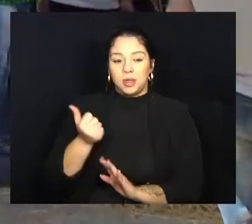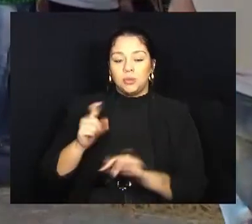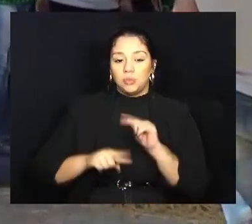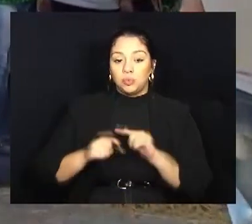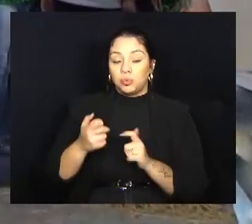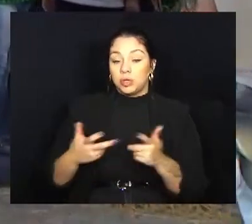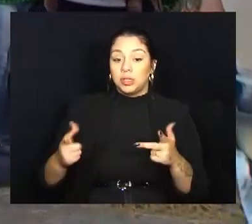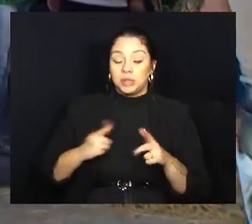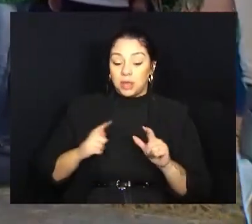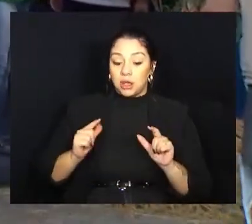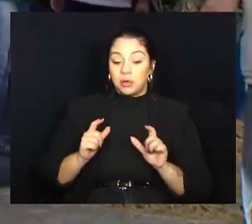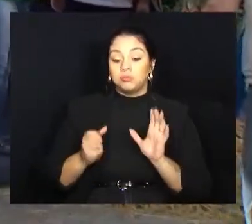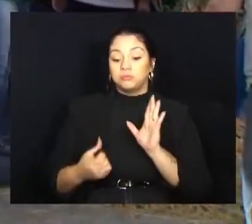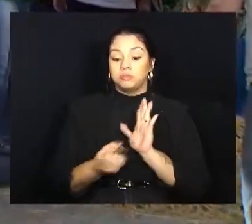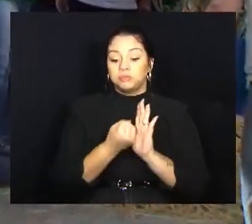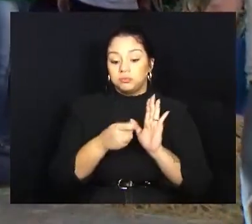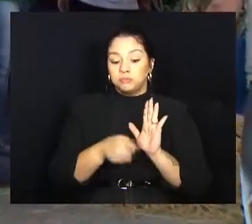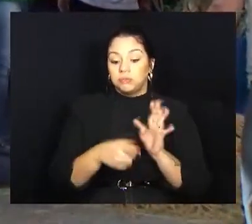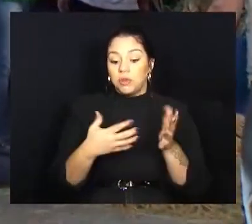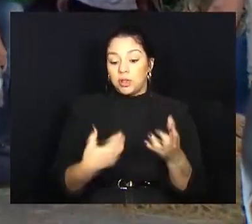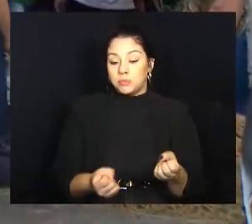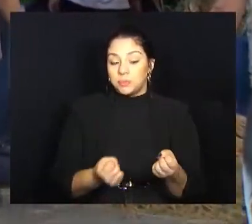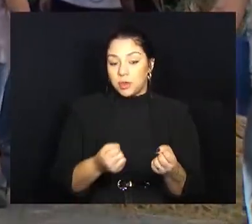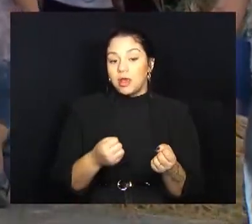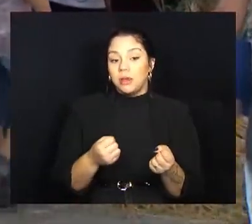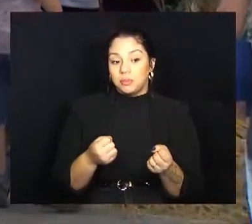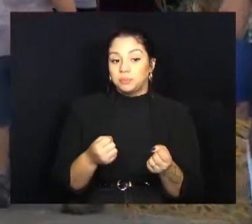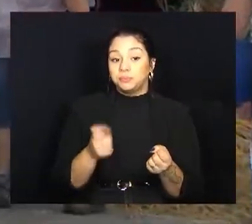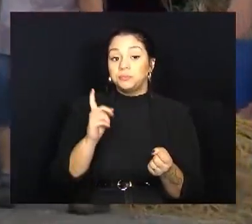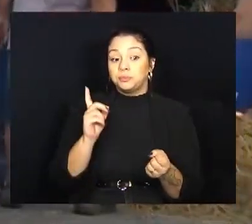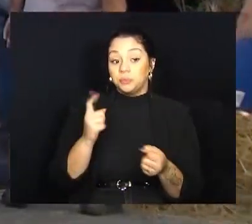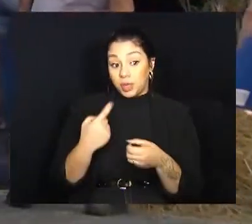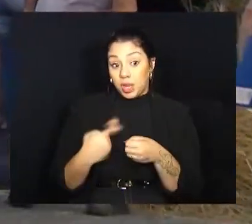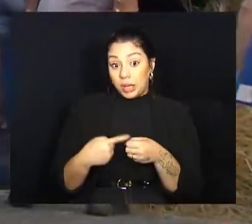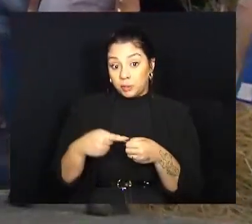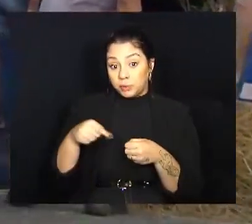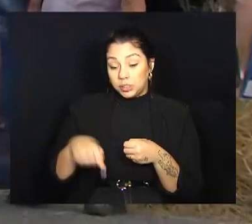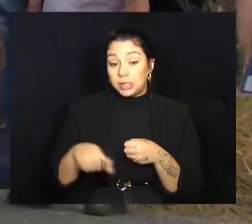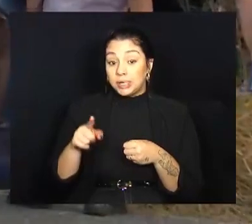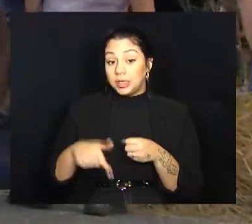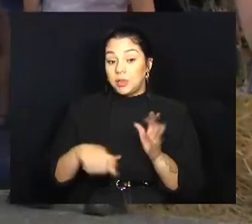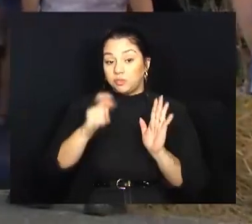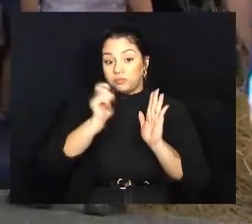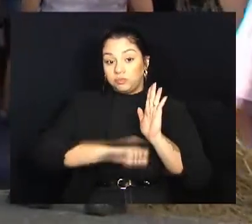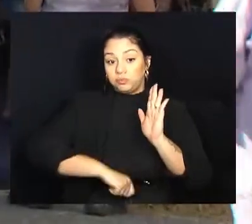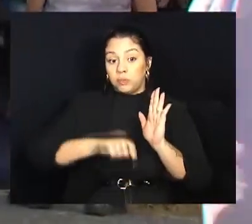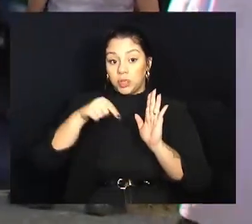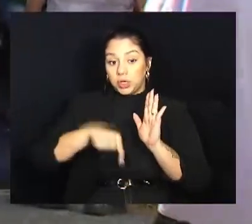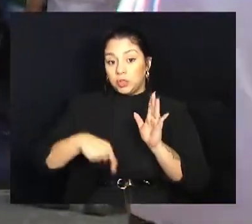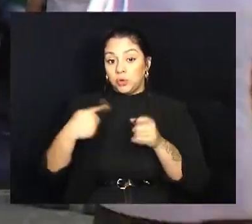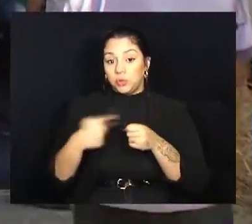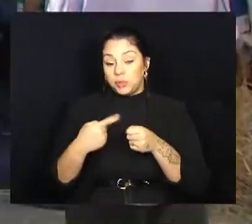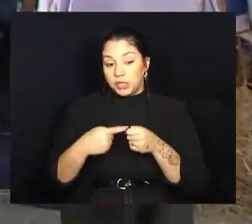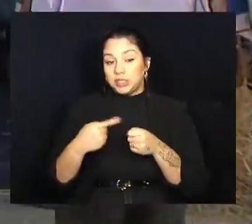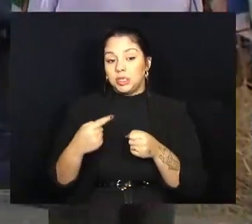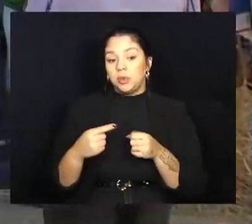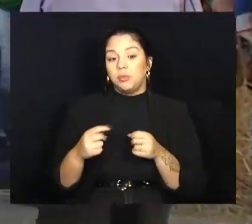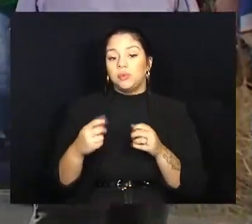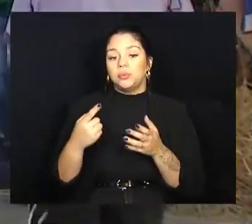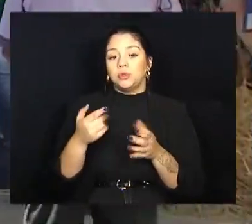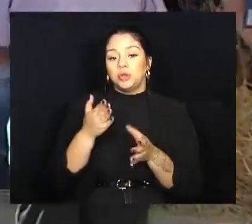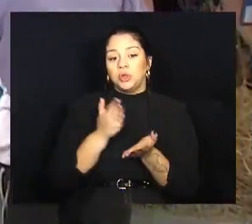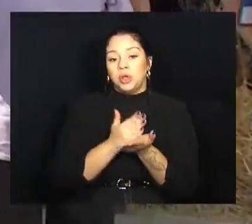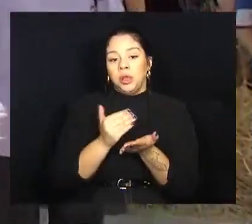a receber o selo de inspeção municipal, que é uma certificação do município e faz com que essa